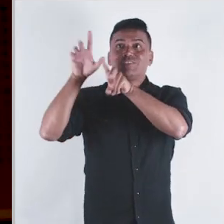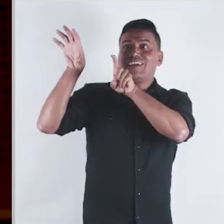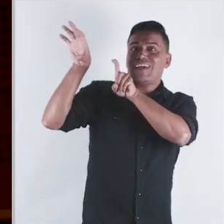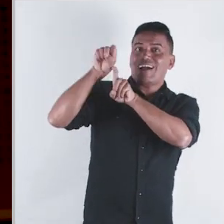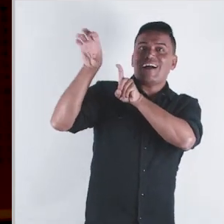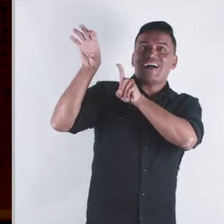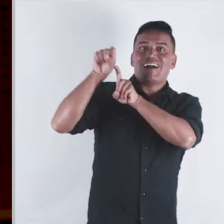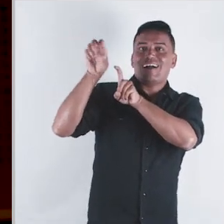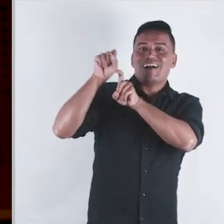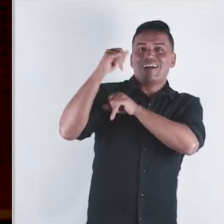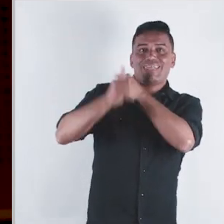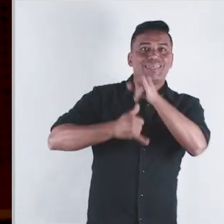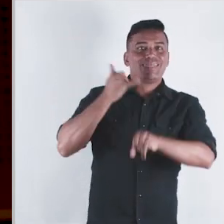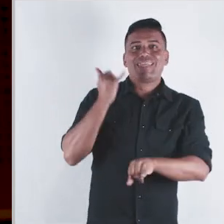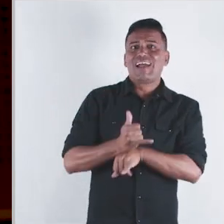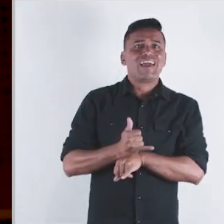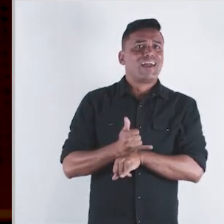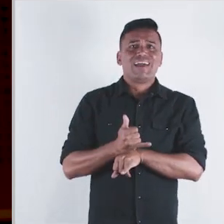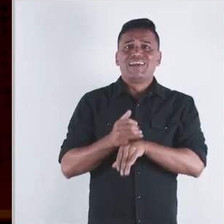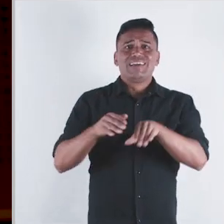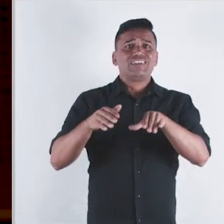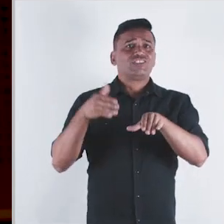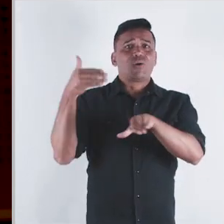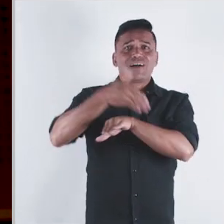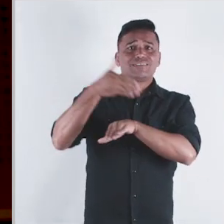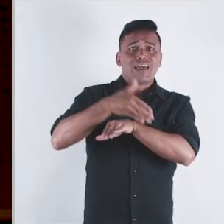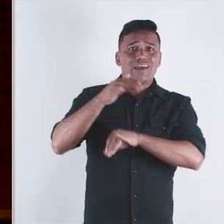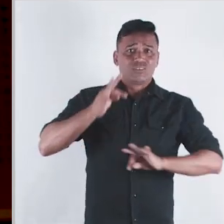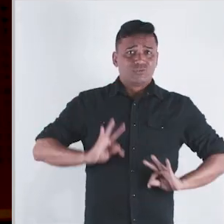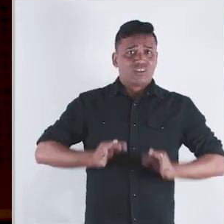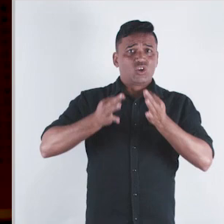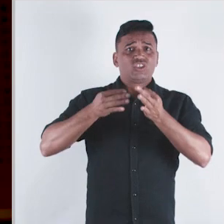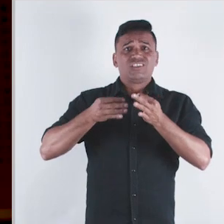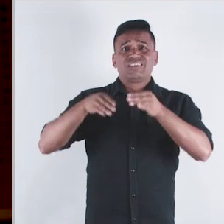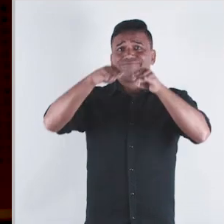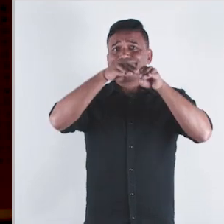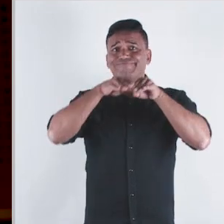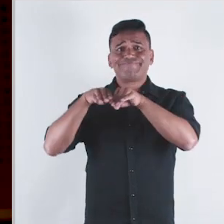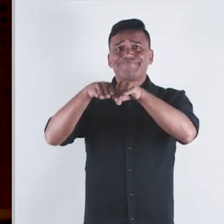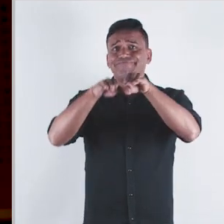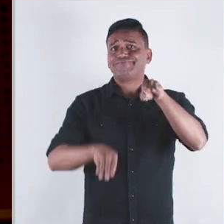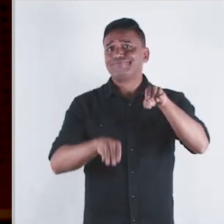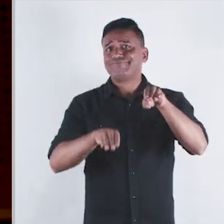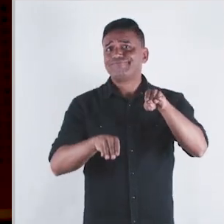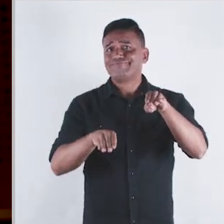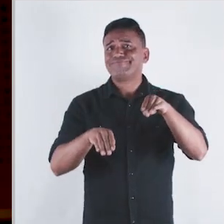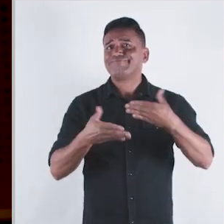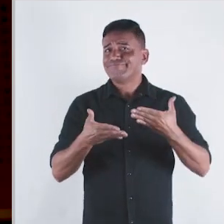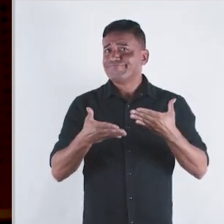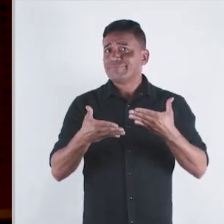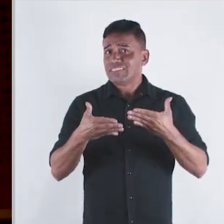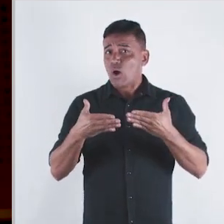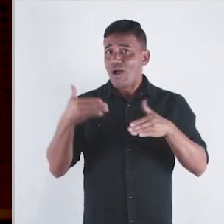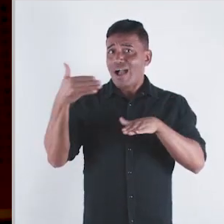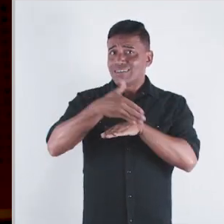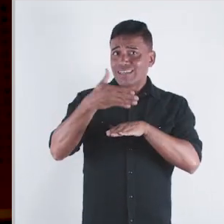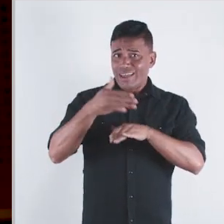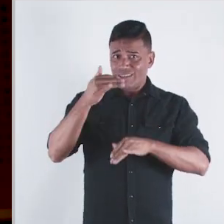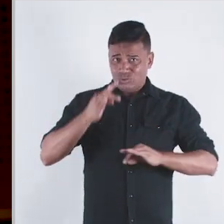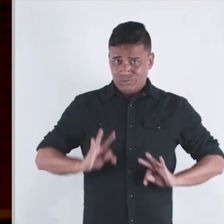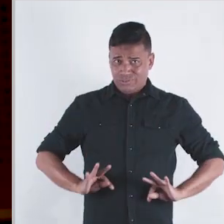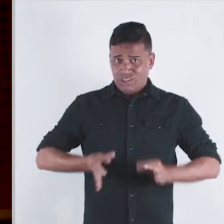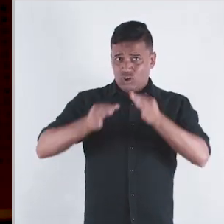né? Então, assim, um acesso muito desigual à tecnologia, né? Sim. Eu queria saber se esse acesso desigual